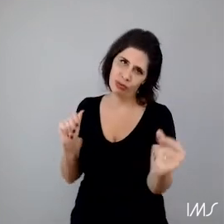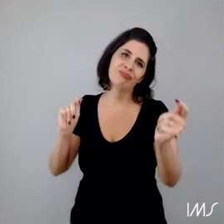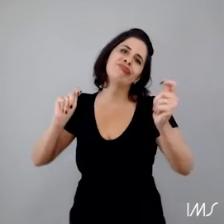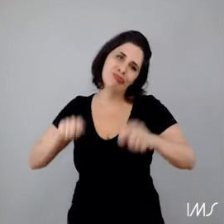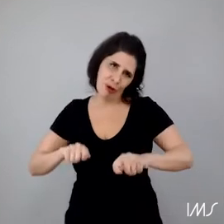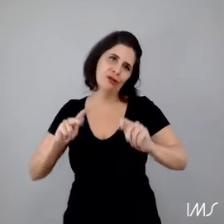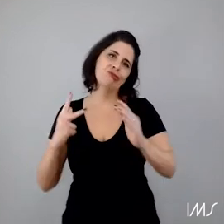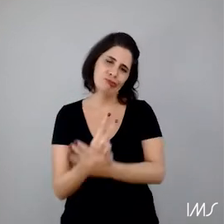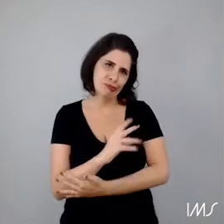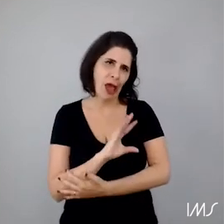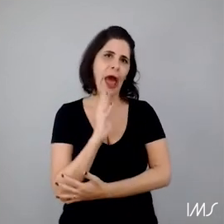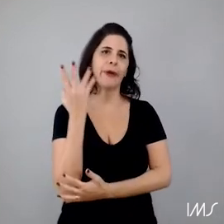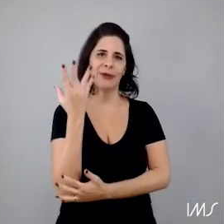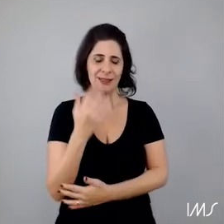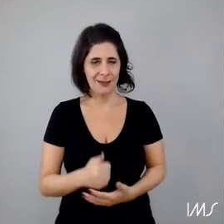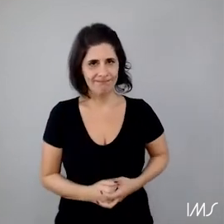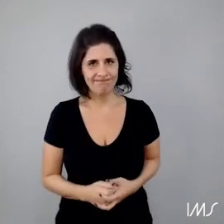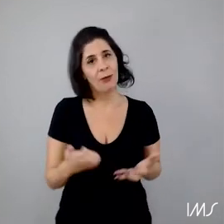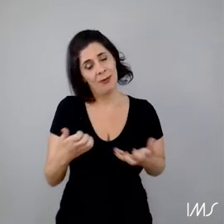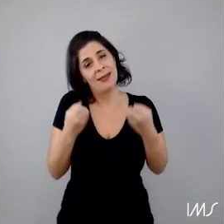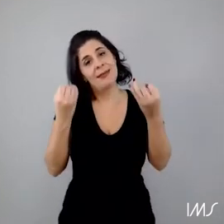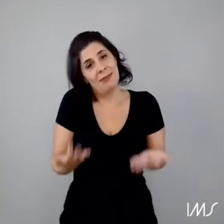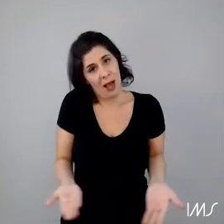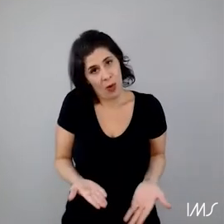sobre São Paulo e sobre Stefânia nesse período.